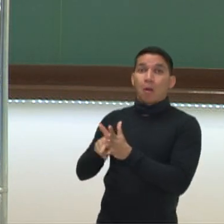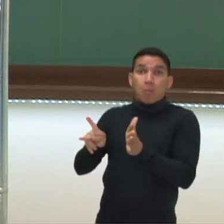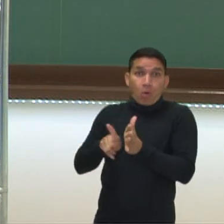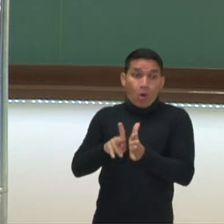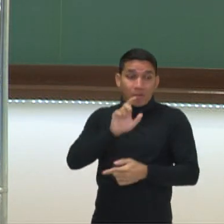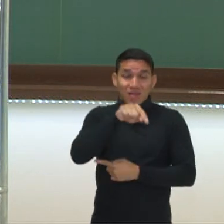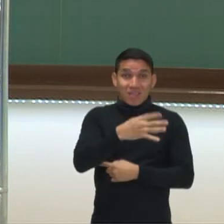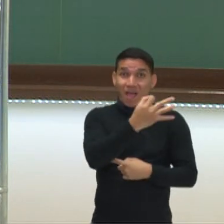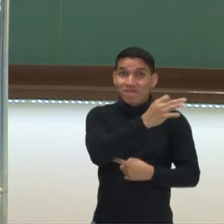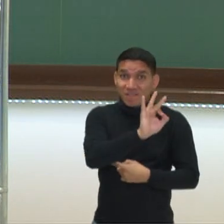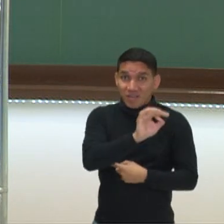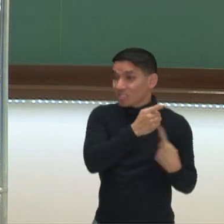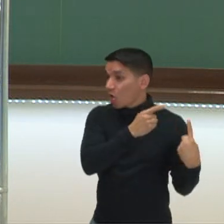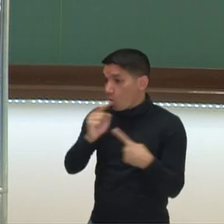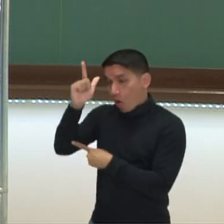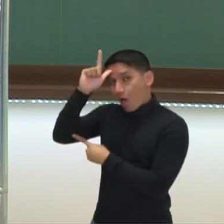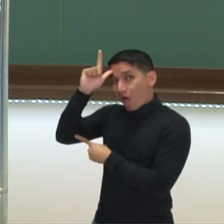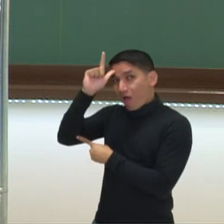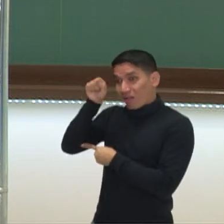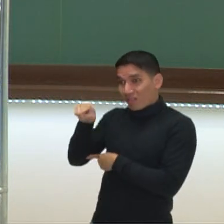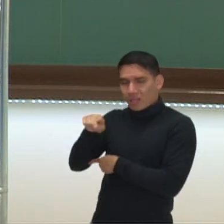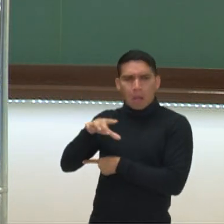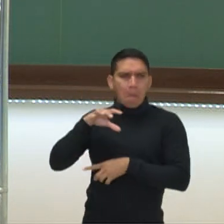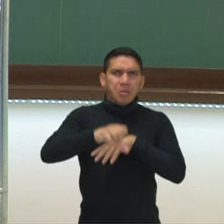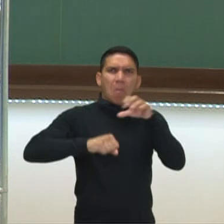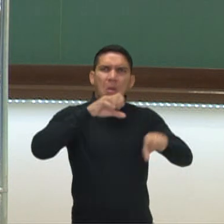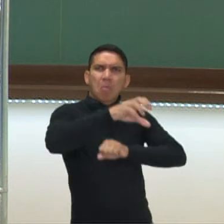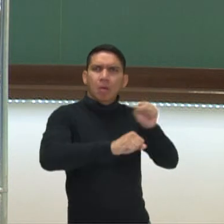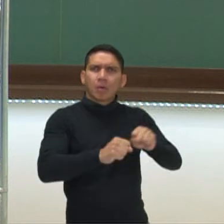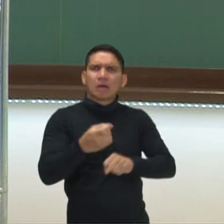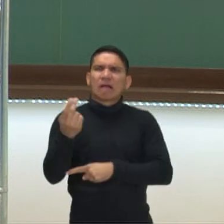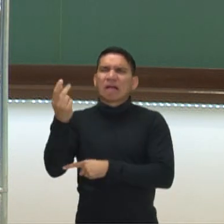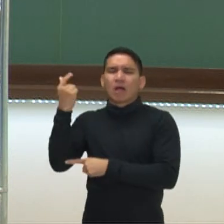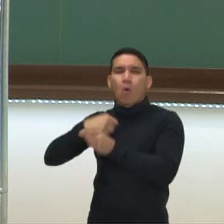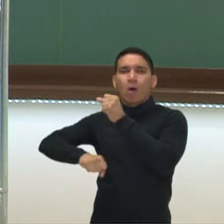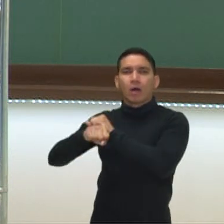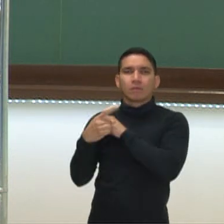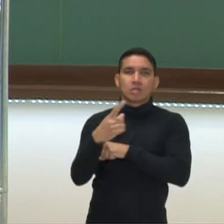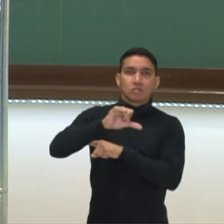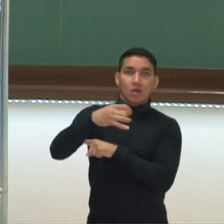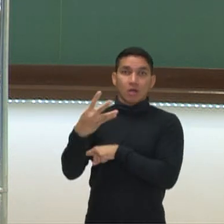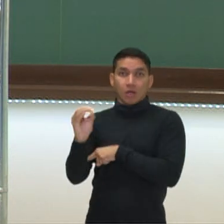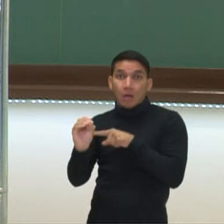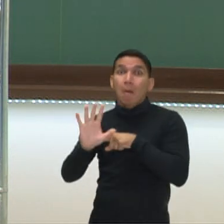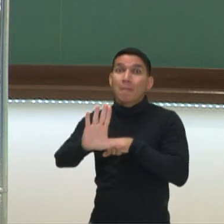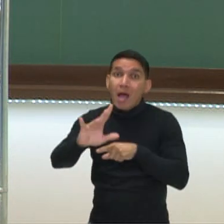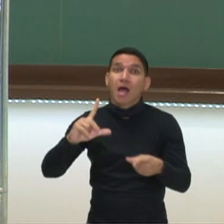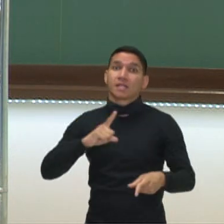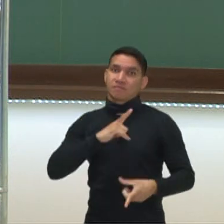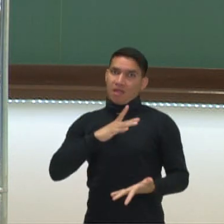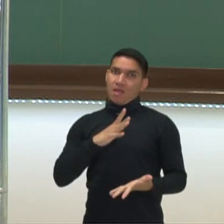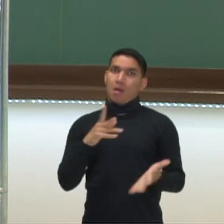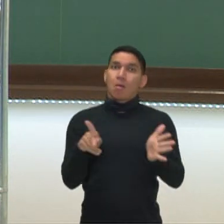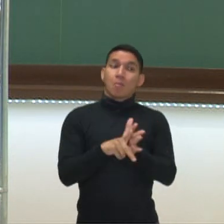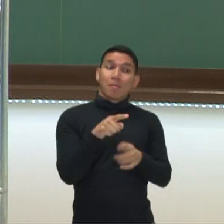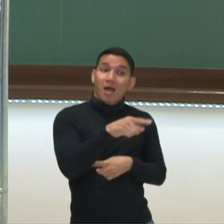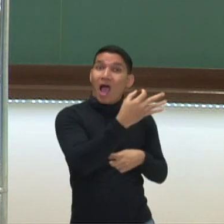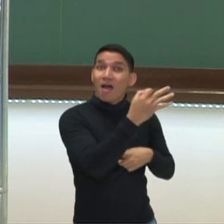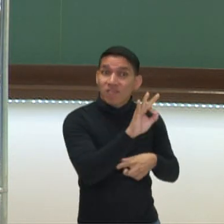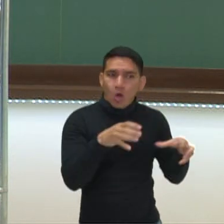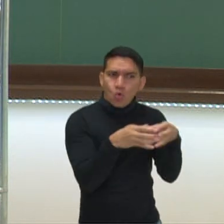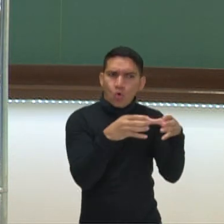lutava contra a Alemanha, que havia invadido a França desde 1940. Mas havia então uma resistência francesa lutando